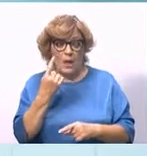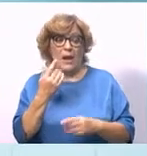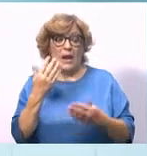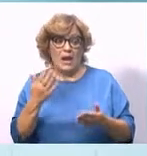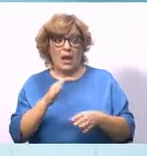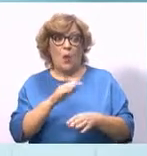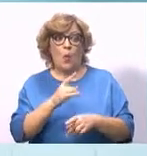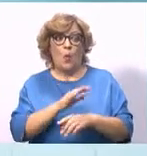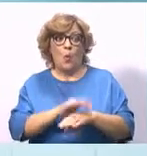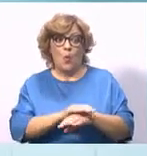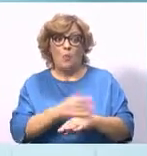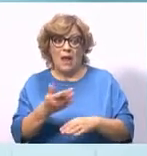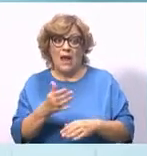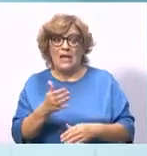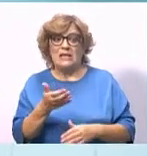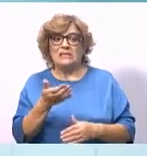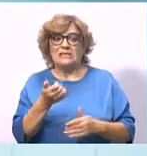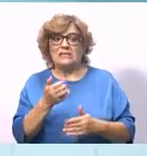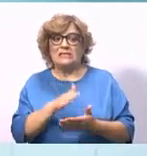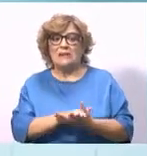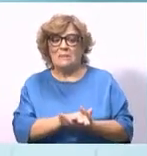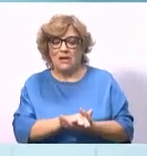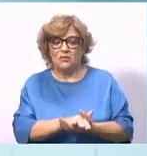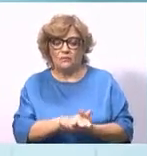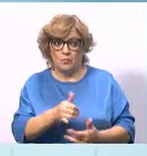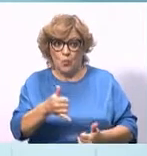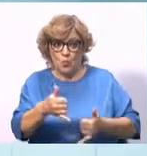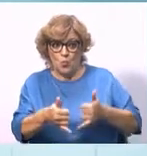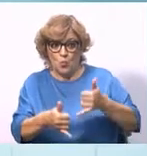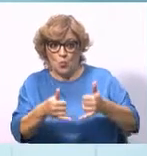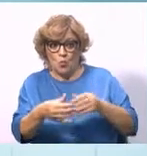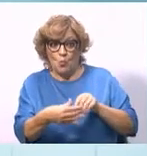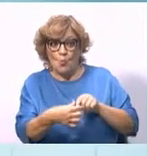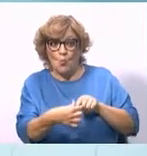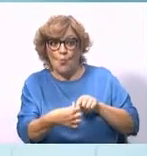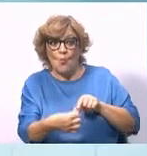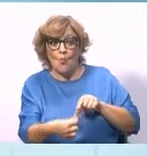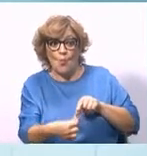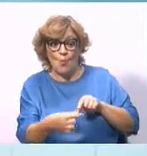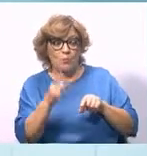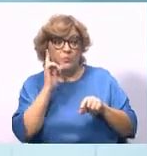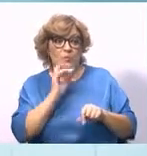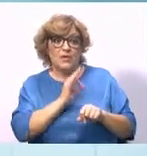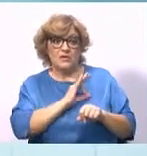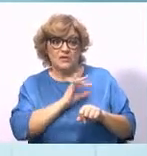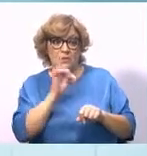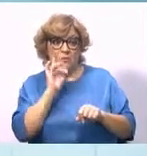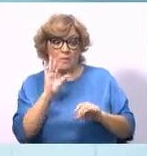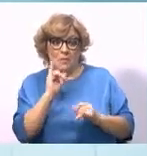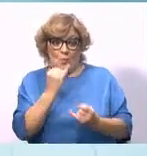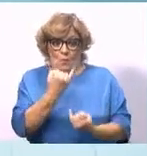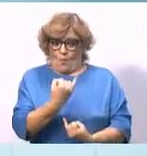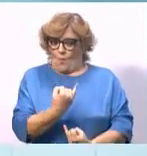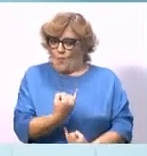de causa é o sapato. O tacão alto e bicudo à frente, que torna a senhora a mulher mais